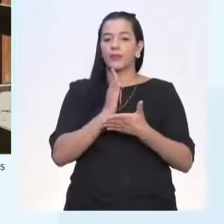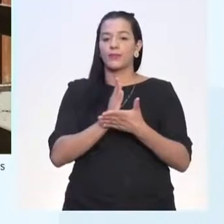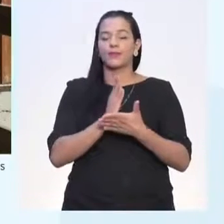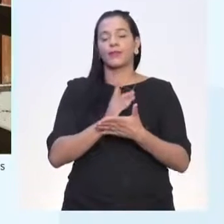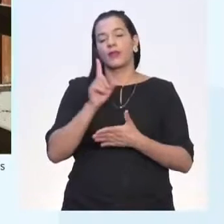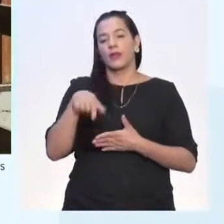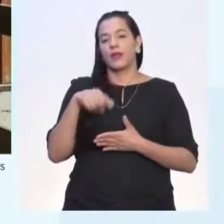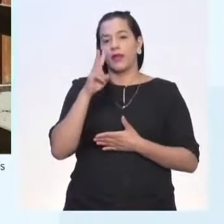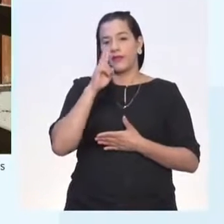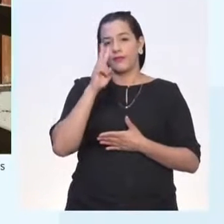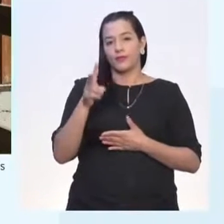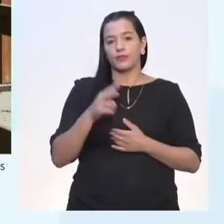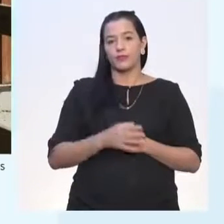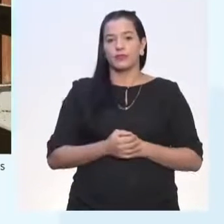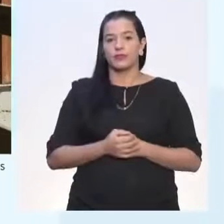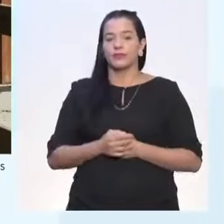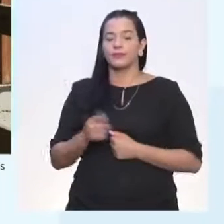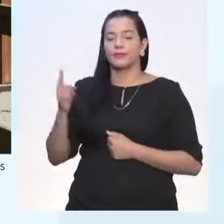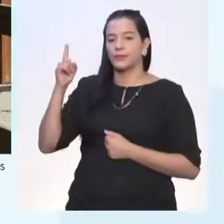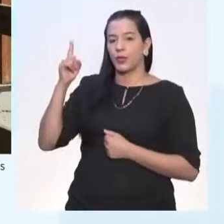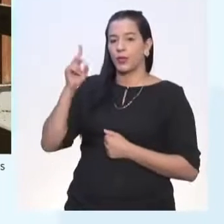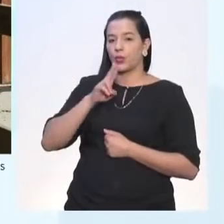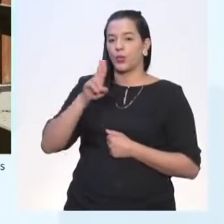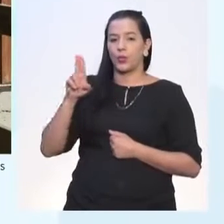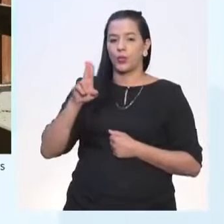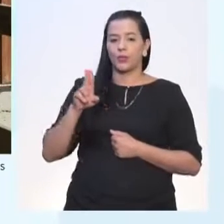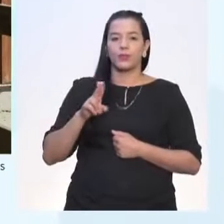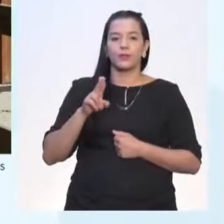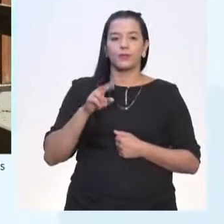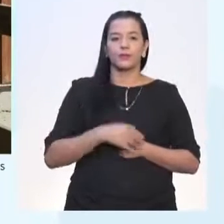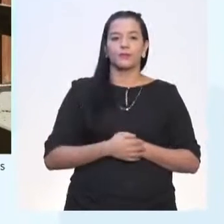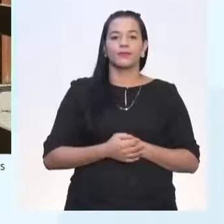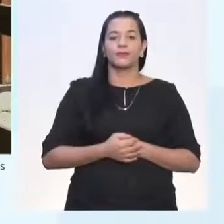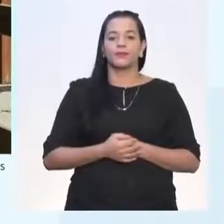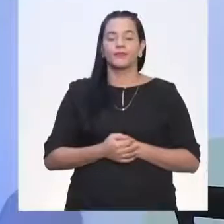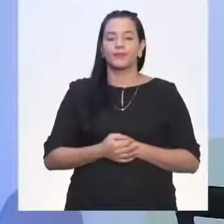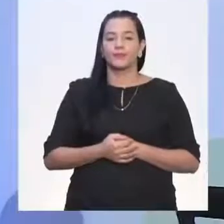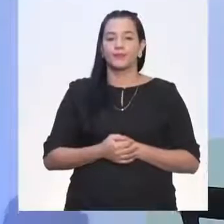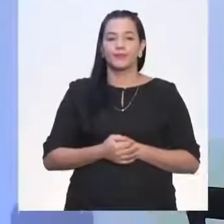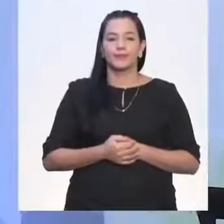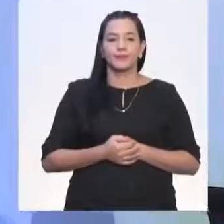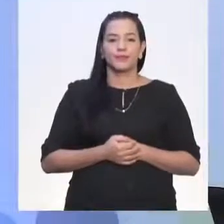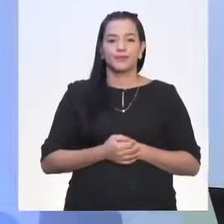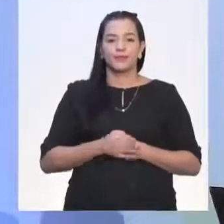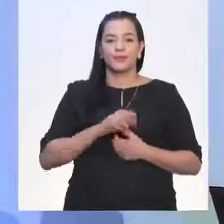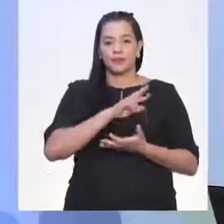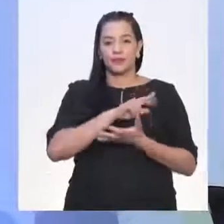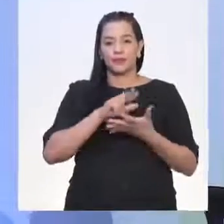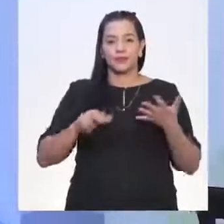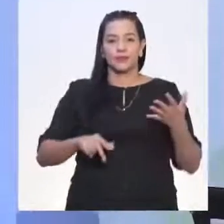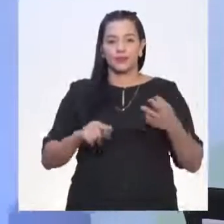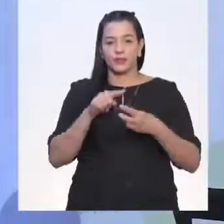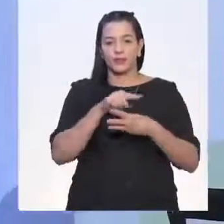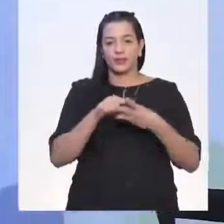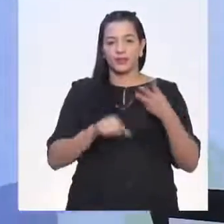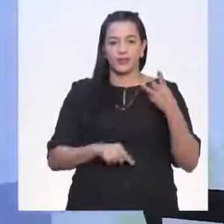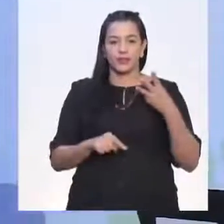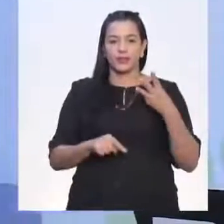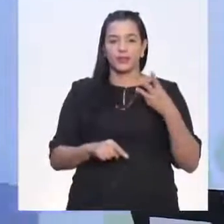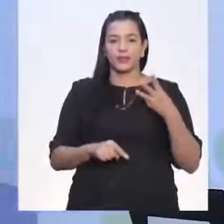força resistente. Então essa alavanca aí é interresistente. Caramba, Magno, tem 3 tipos de alavanca,